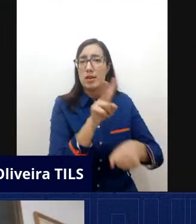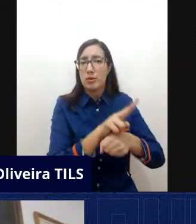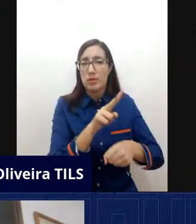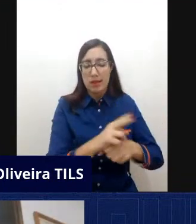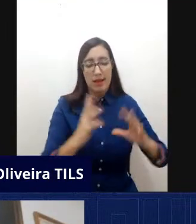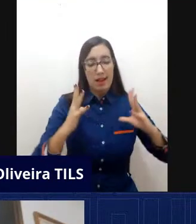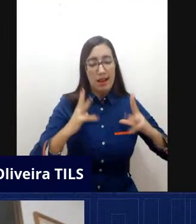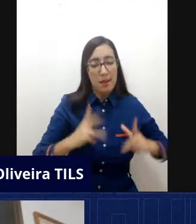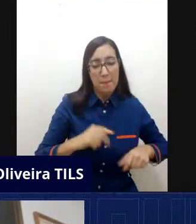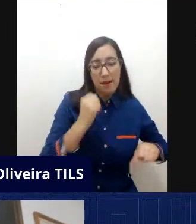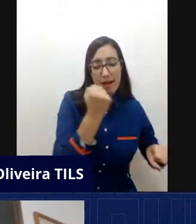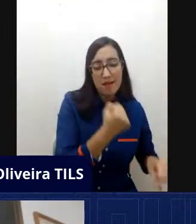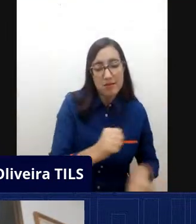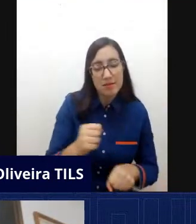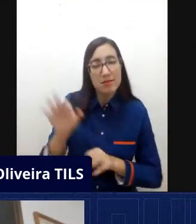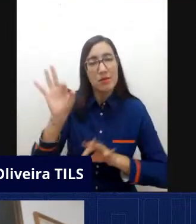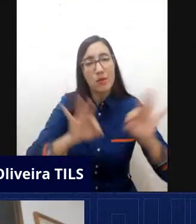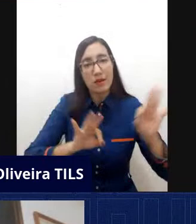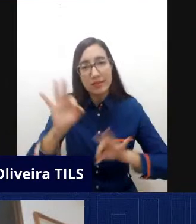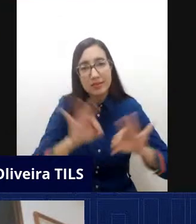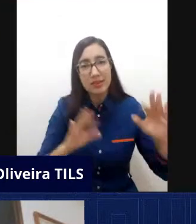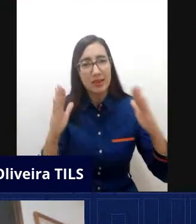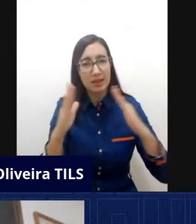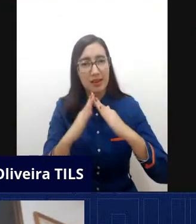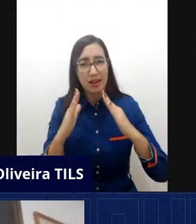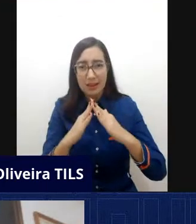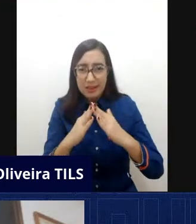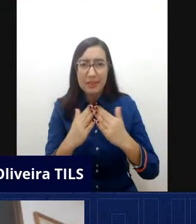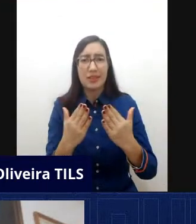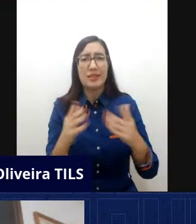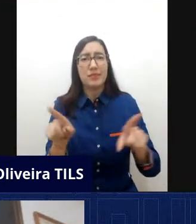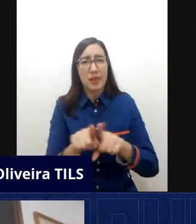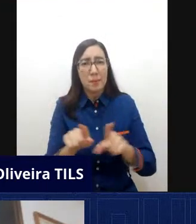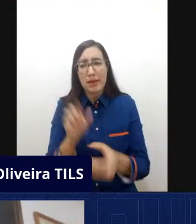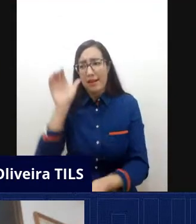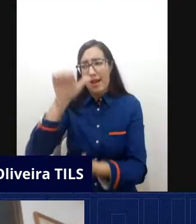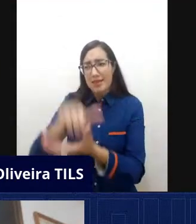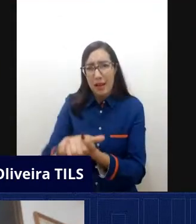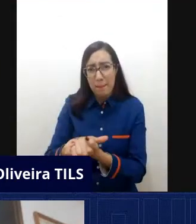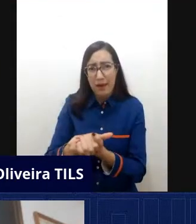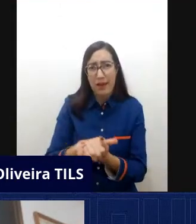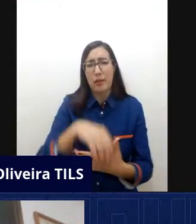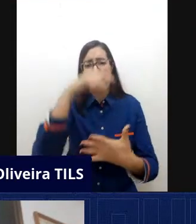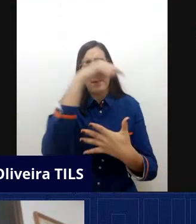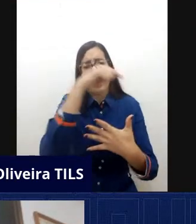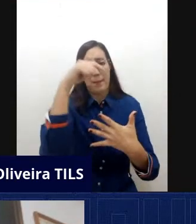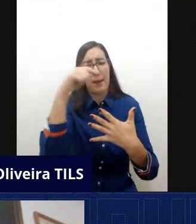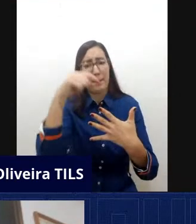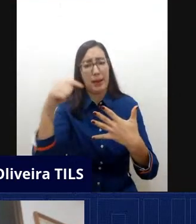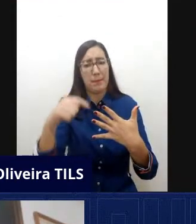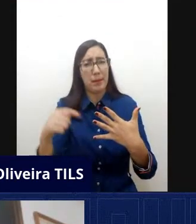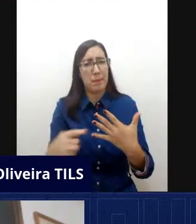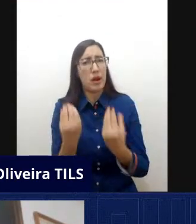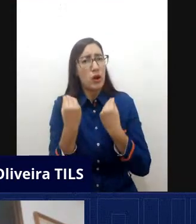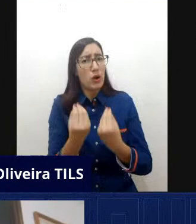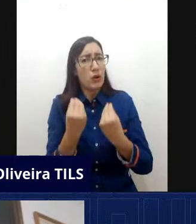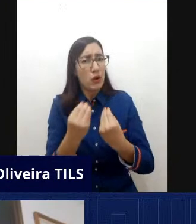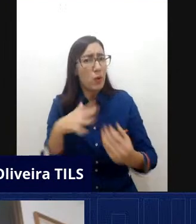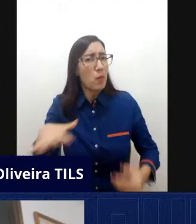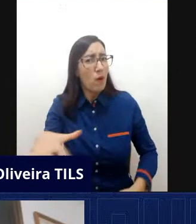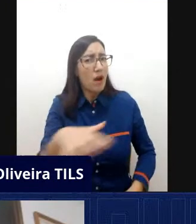da vida, e esse trabalho ele é fundamental para a reprodução da vida, né? Inclusive no campo psicológico, o sujeito ele precisa se